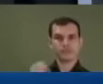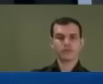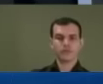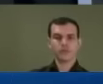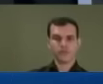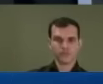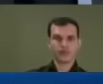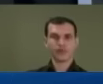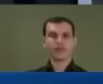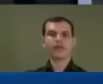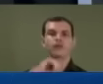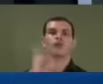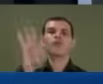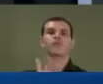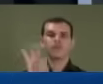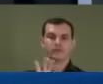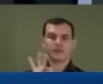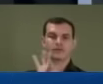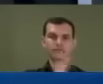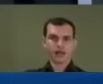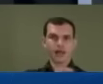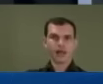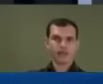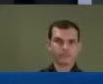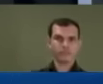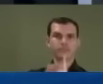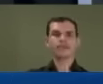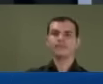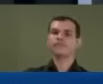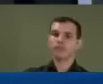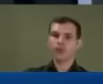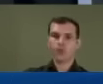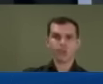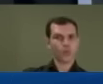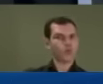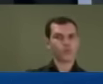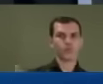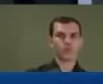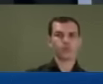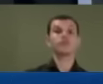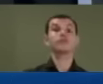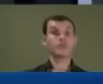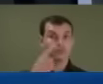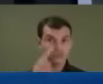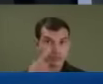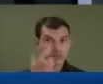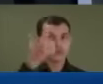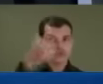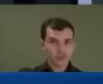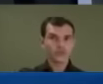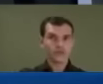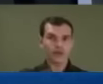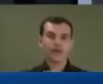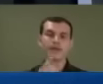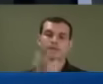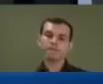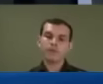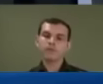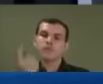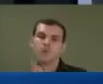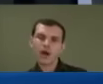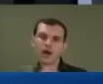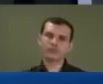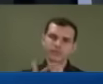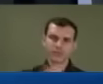para, para todas as categorias. Passaram, eu repito, só em um ano e pouco do governo do presidente